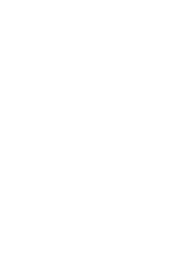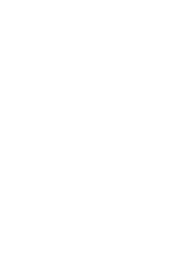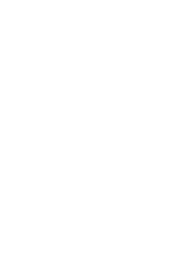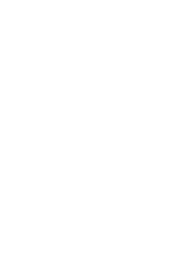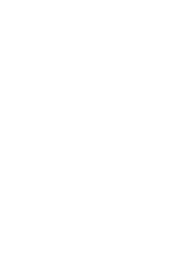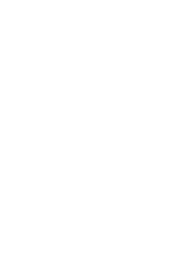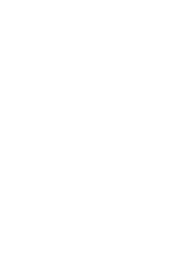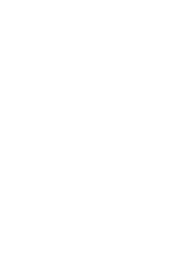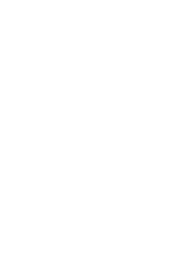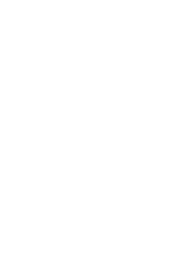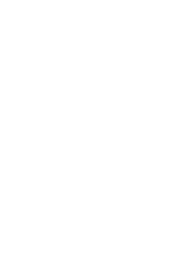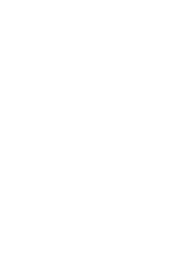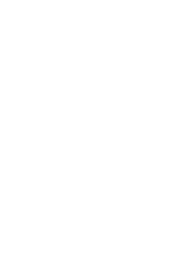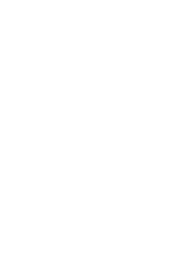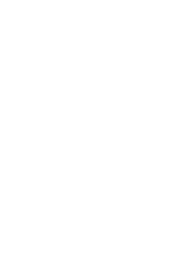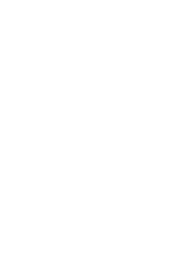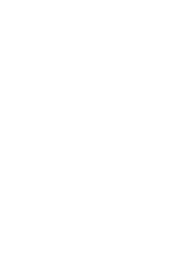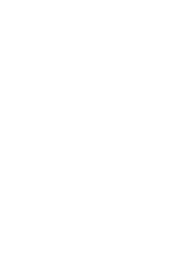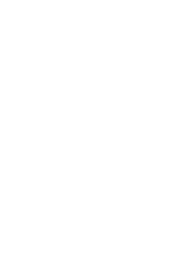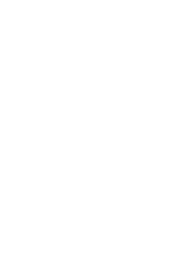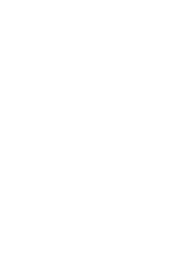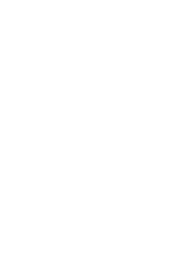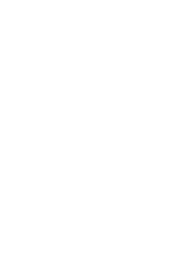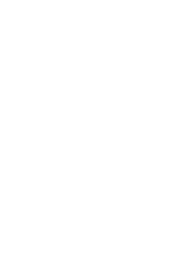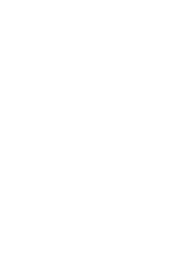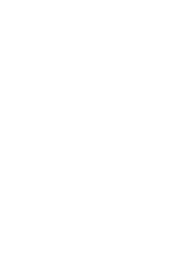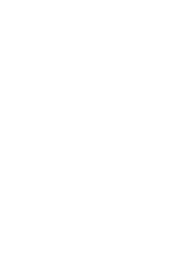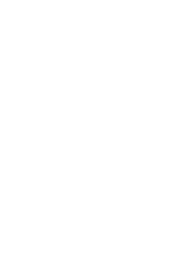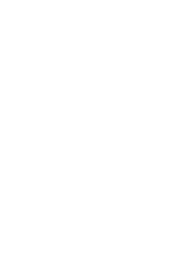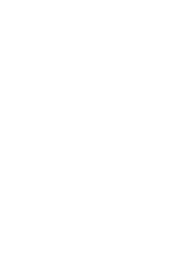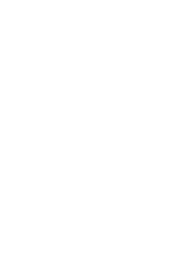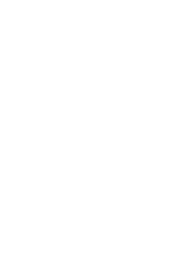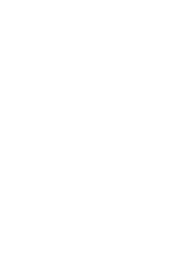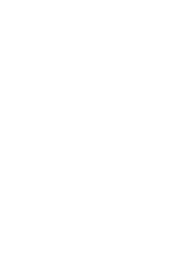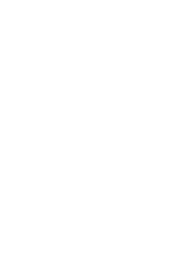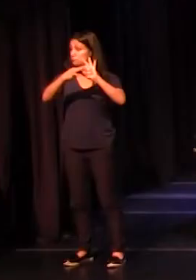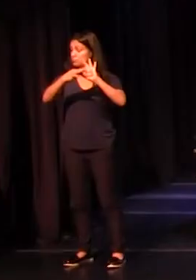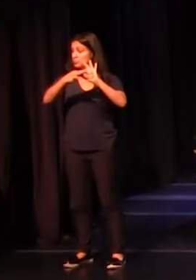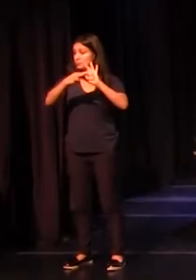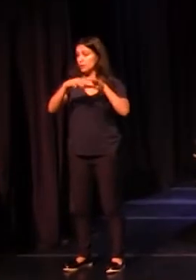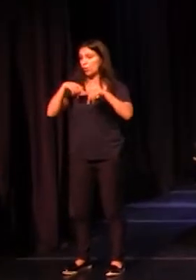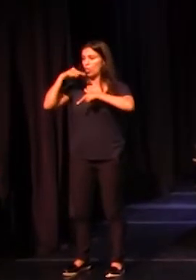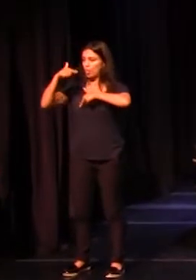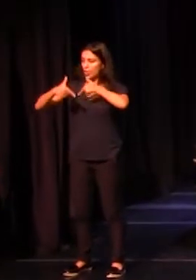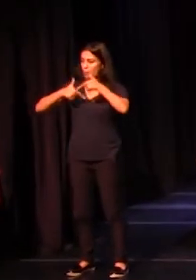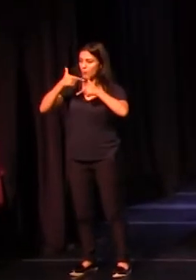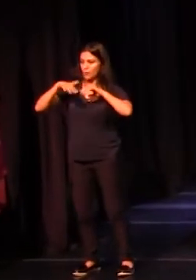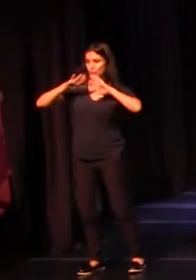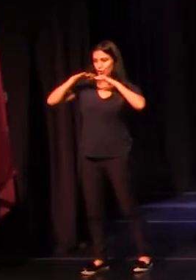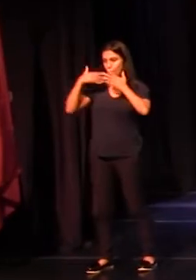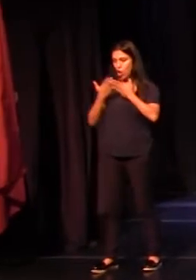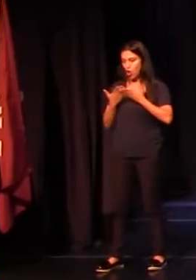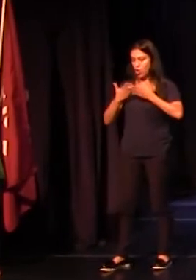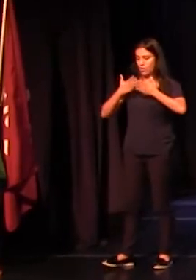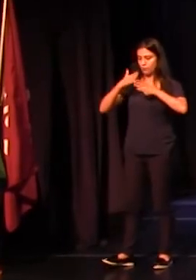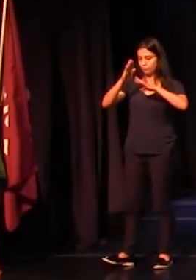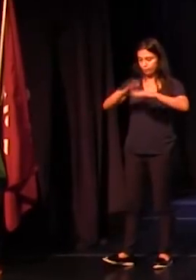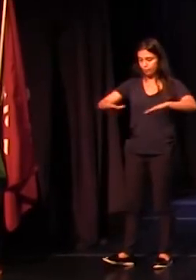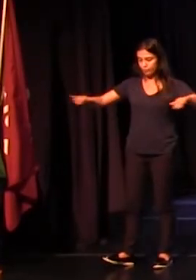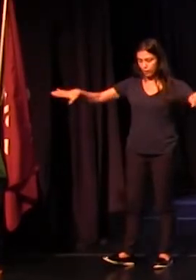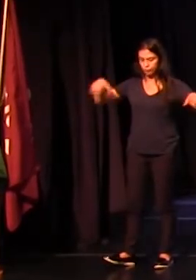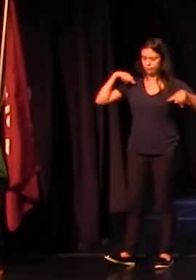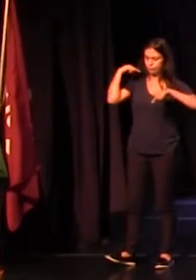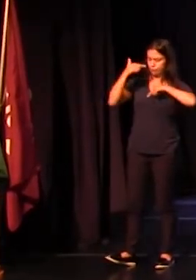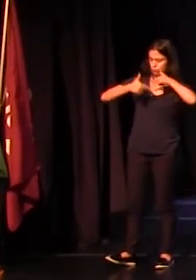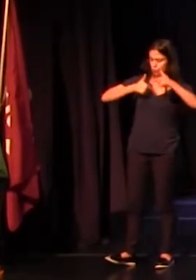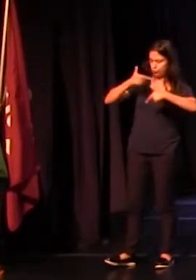sociedade, né? Então, nós estamos trabalhando lá com os nossos, né, com as nossas crianças, com nossos estudantes, e